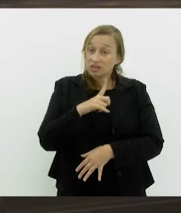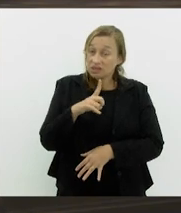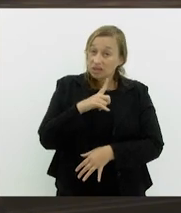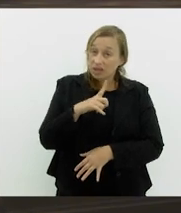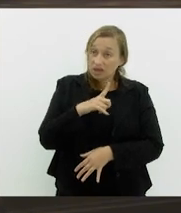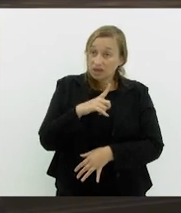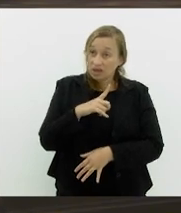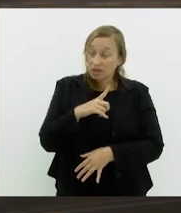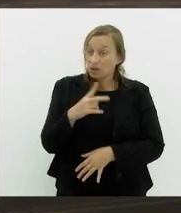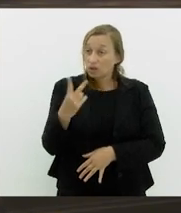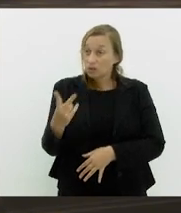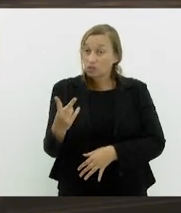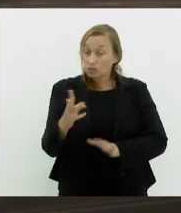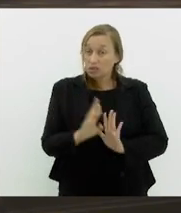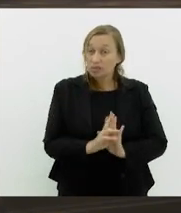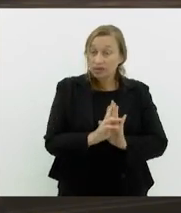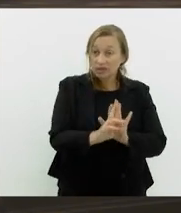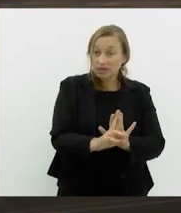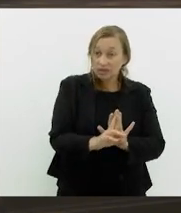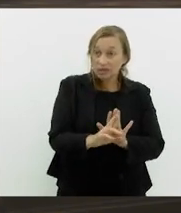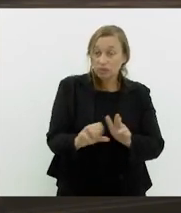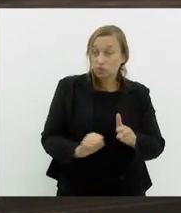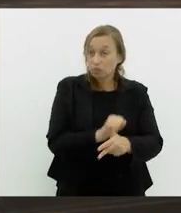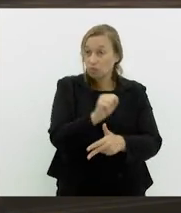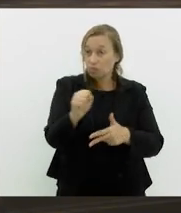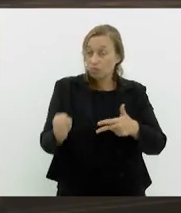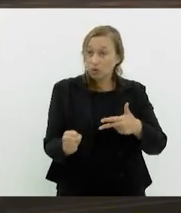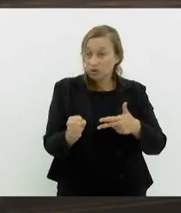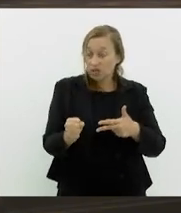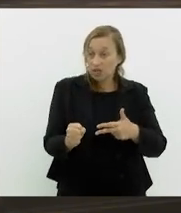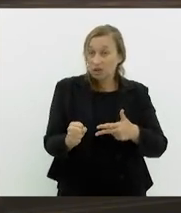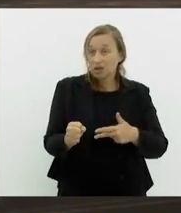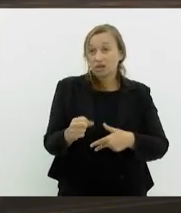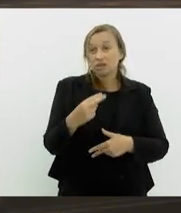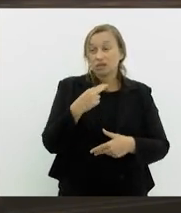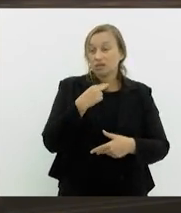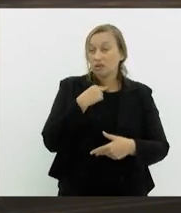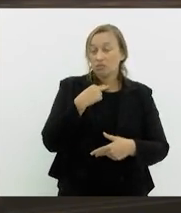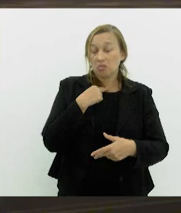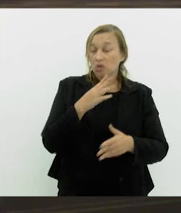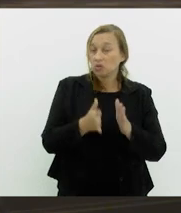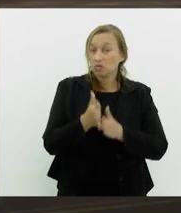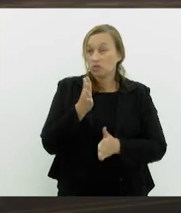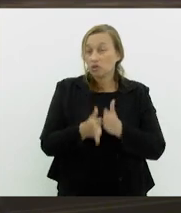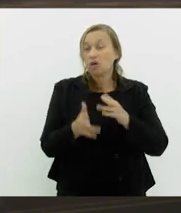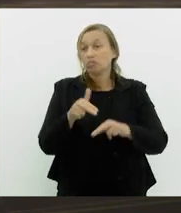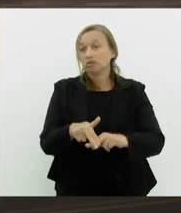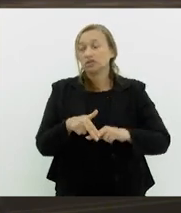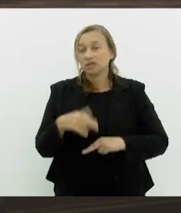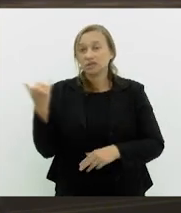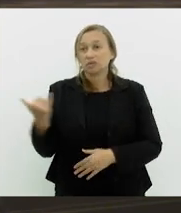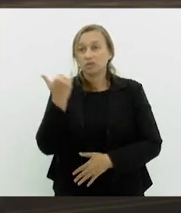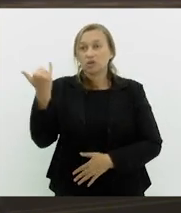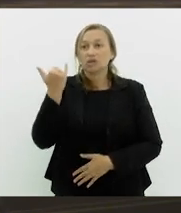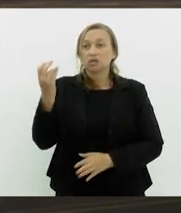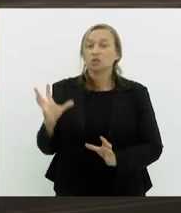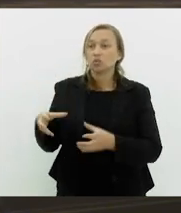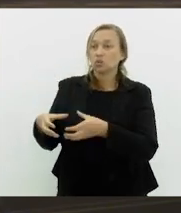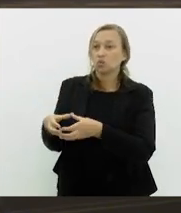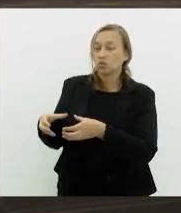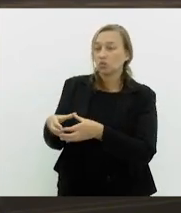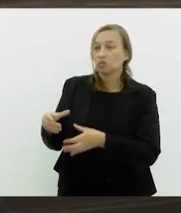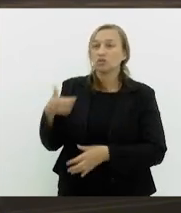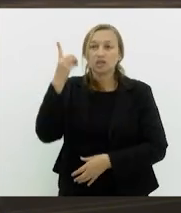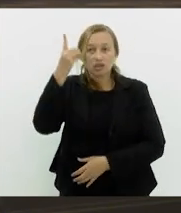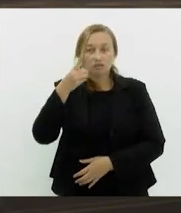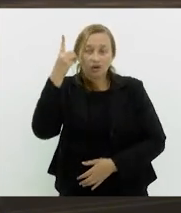a representação do poder ao qual não está vinculado. Por isso a importância da advocacia do Poder Legislativo, por isso a importância